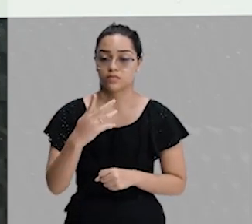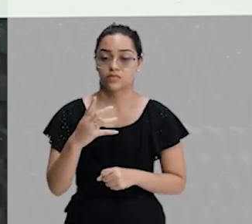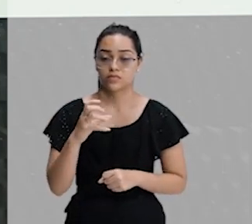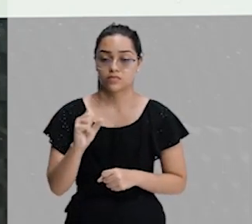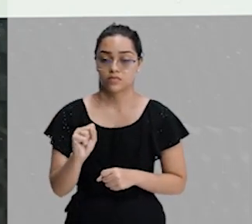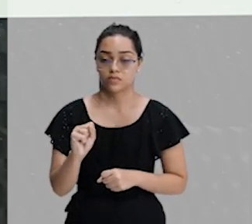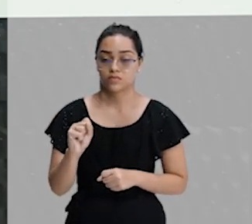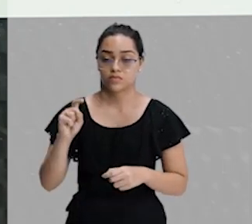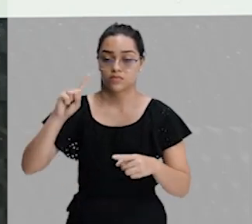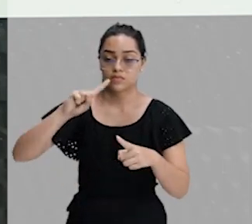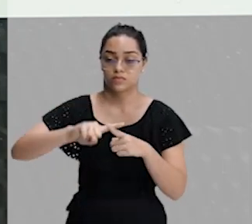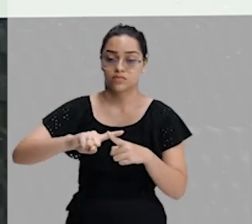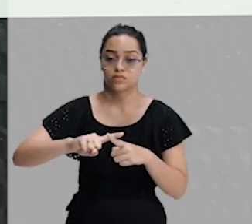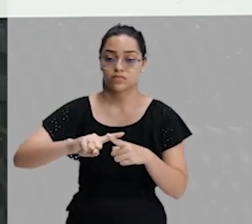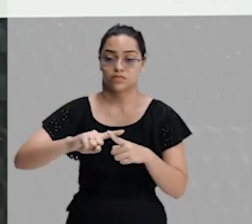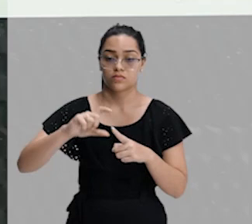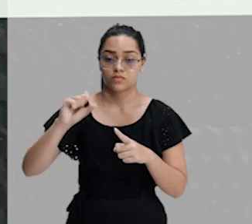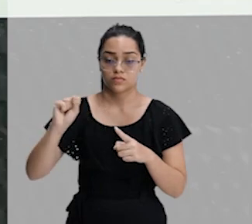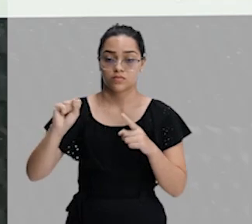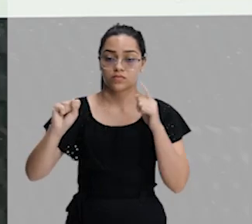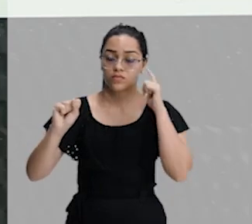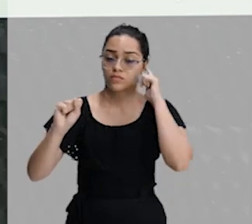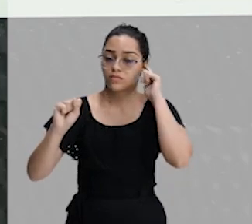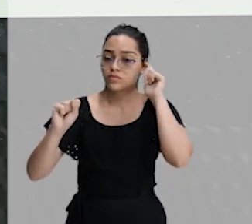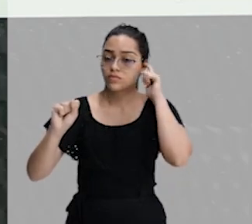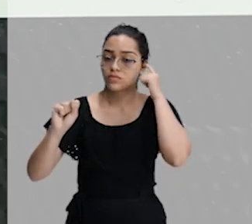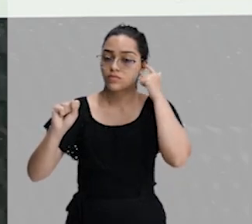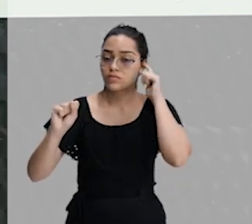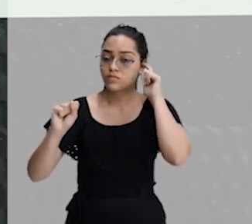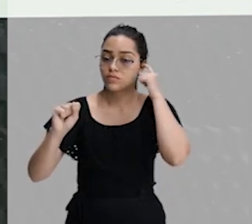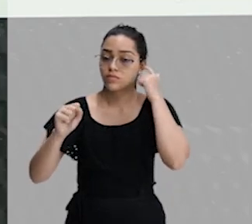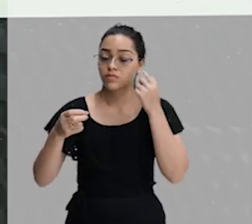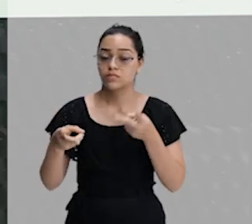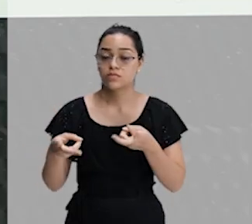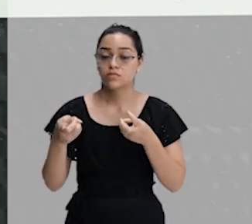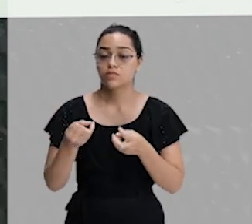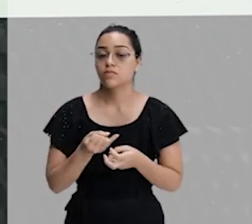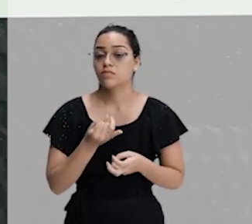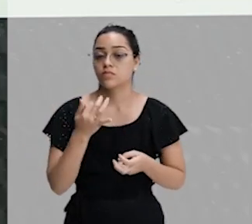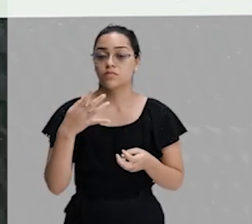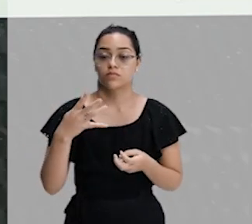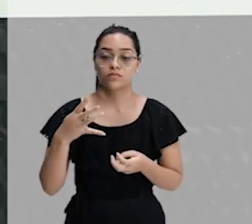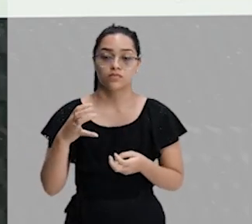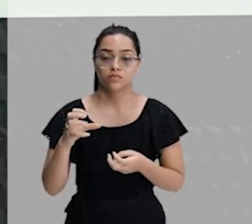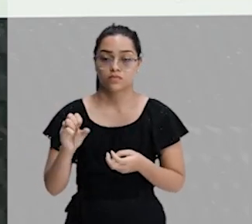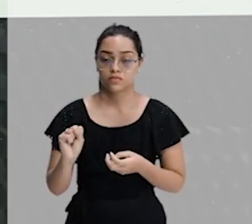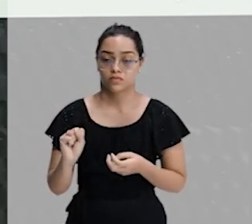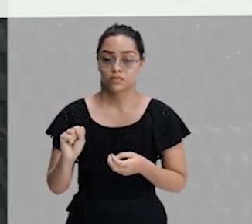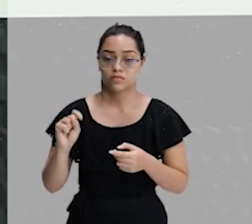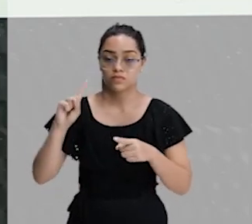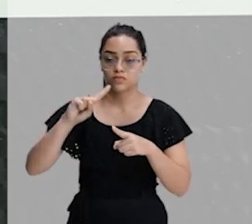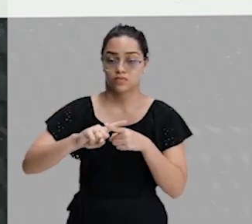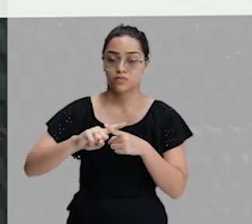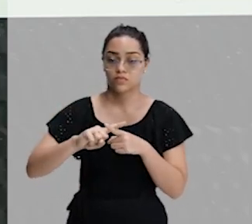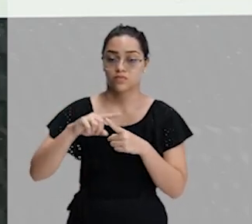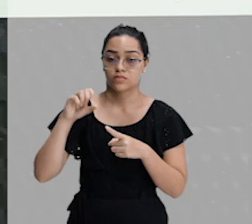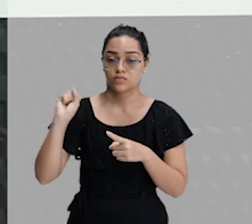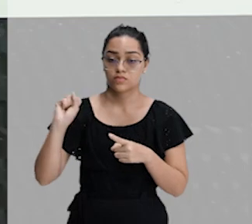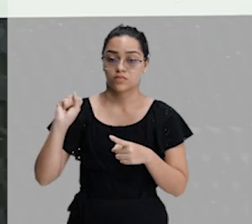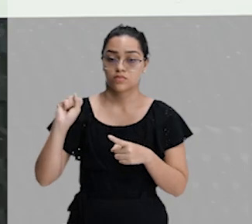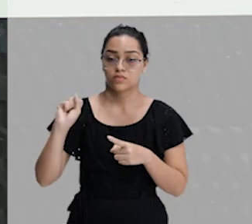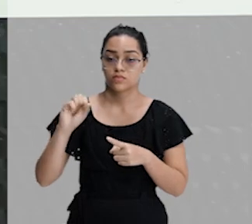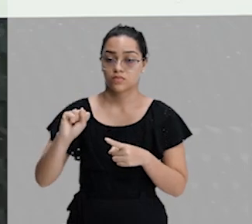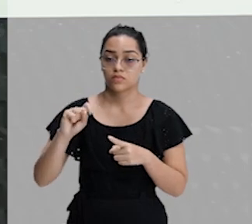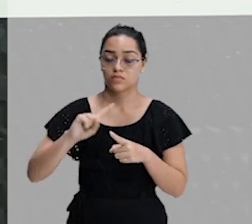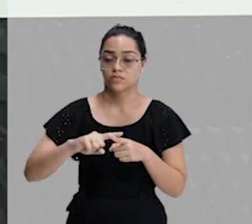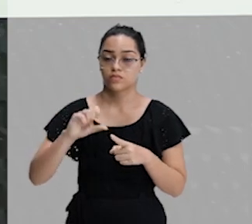48 multiplicado por 8. Então vamos ver quanto é 48 multiplicado por 8. 8 vezes